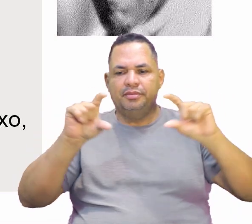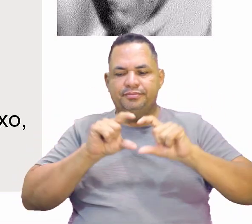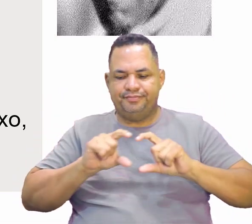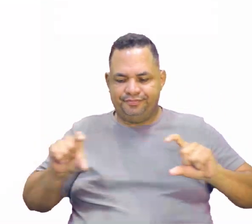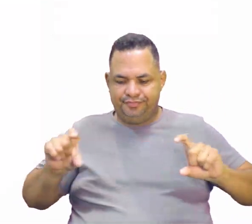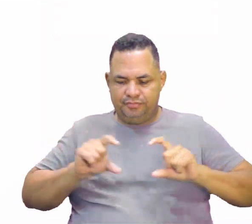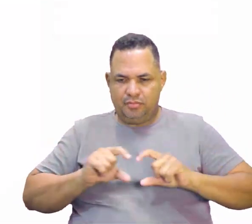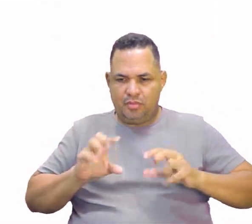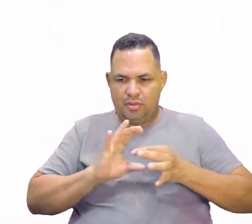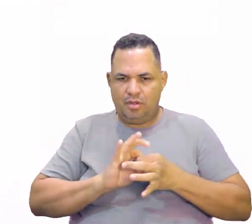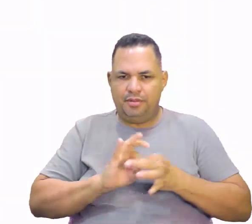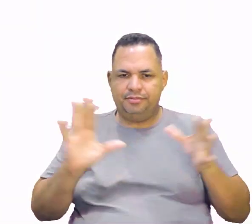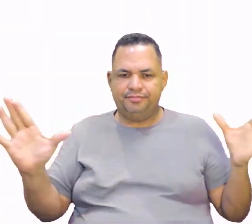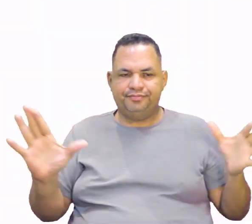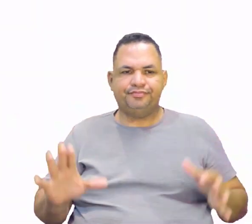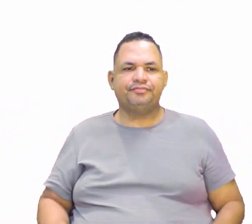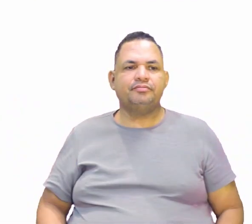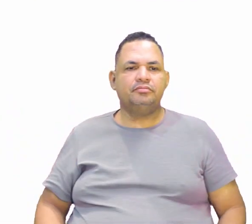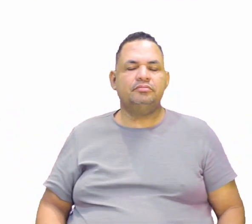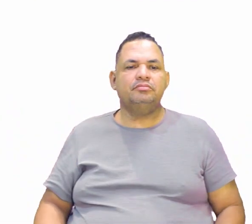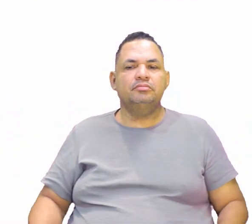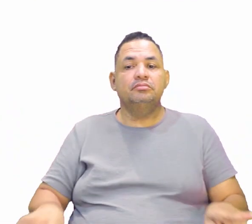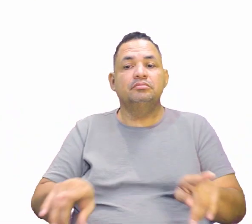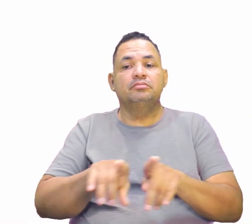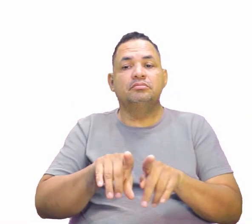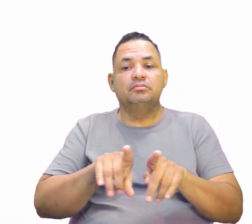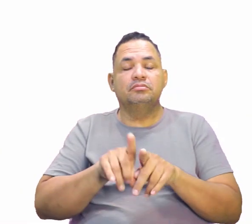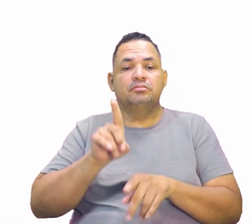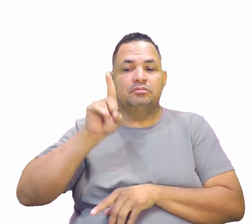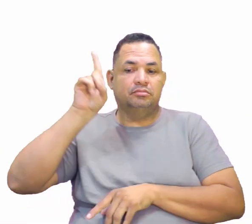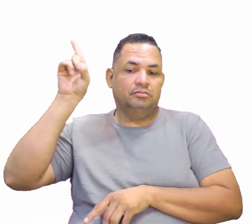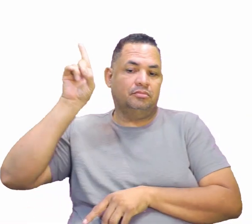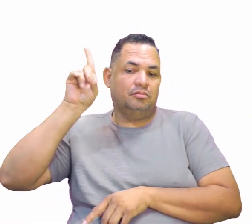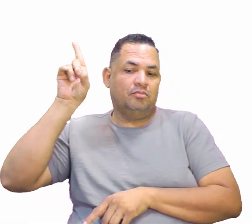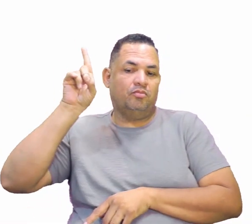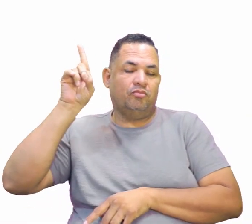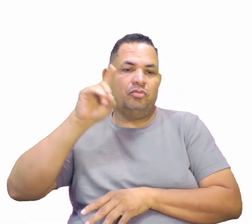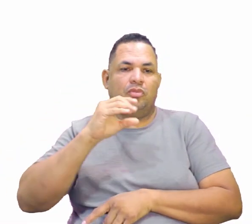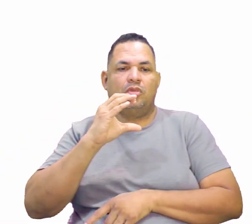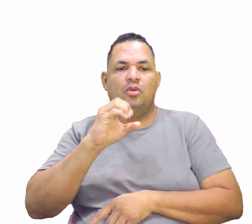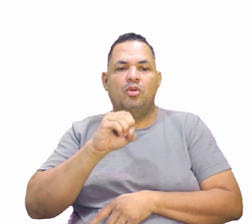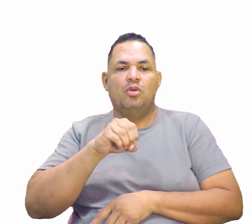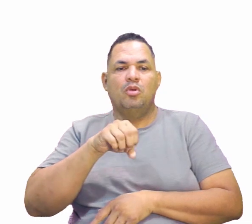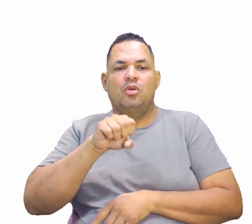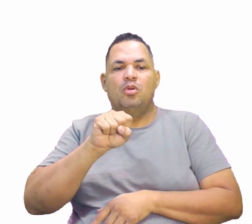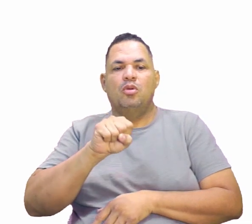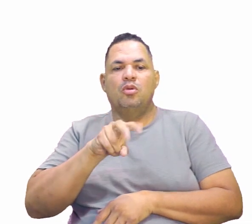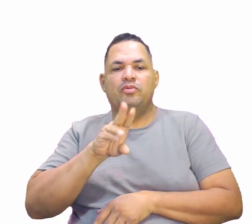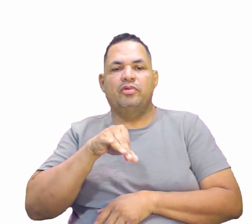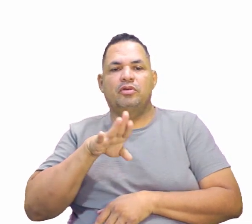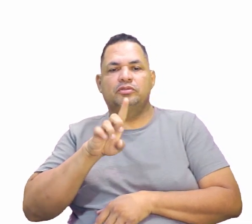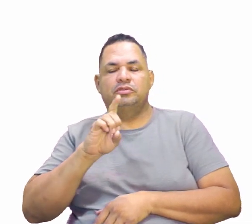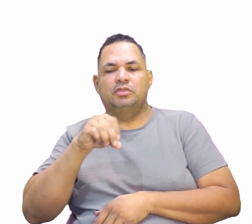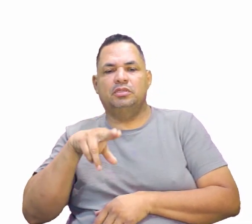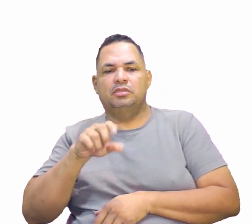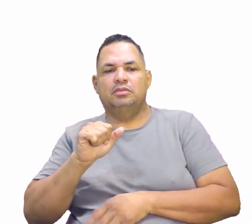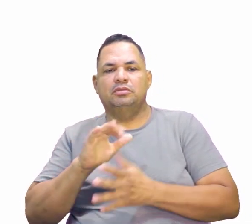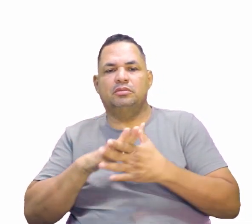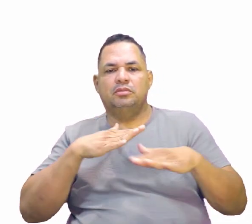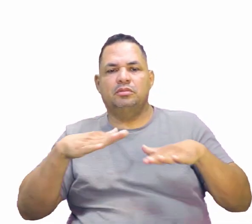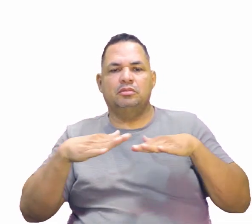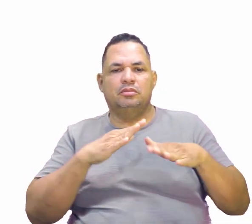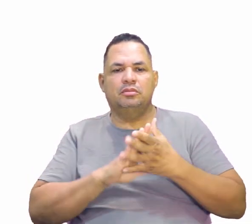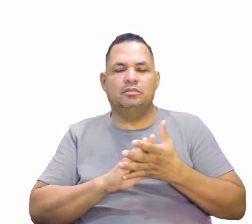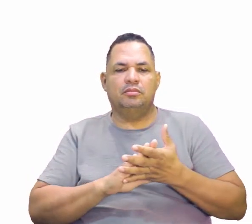livres. Além do Mário, nós temos também o Oswald de Andrade. ligado aos movimentos pau-brasil